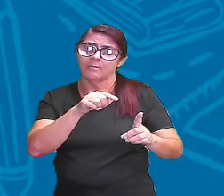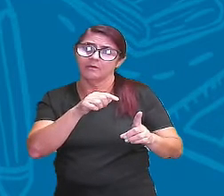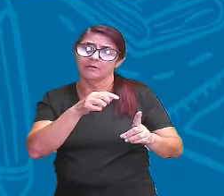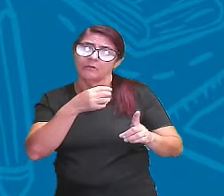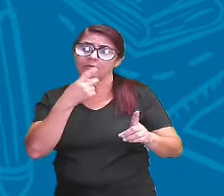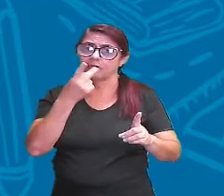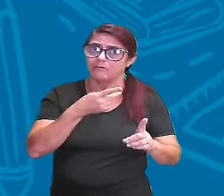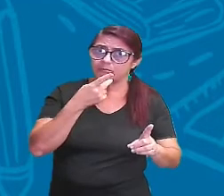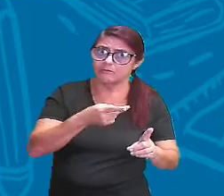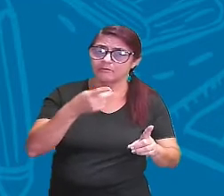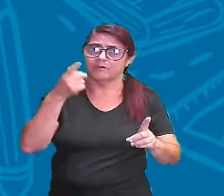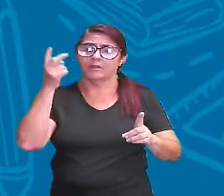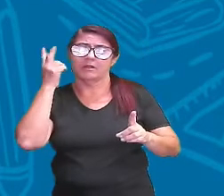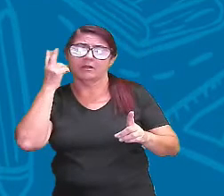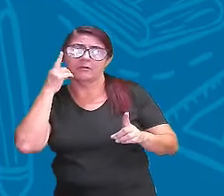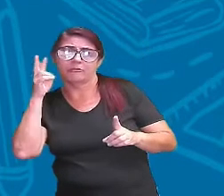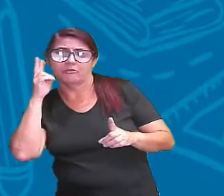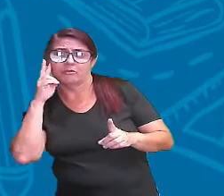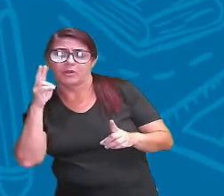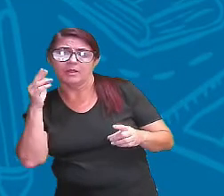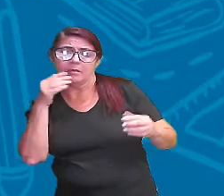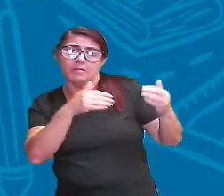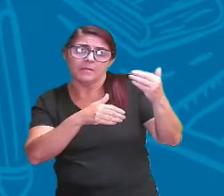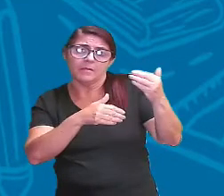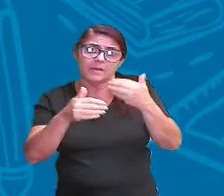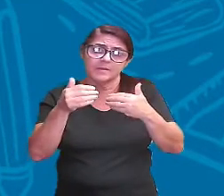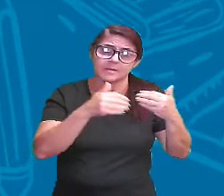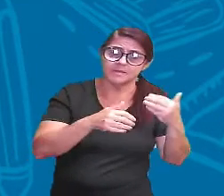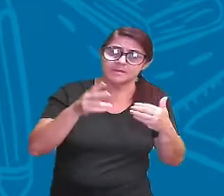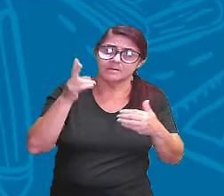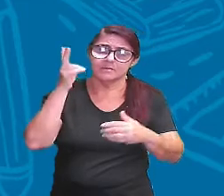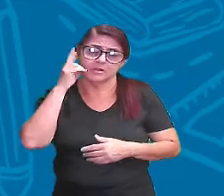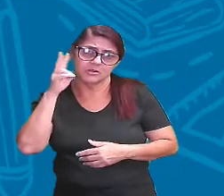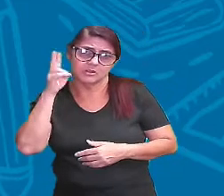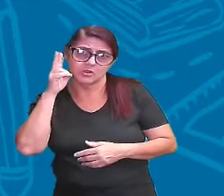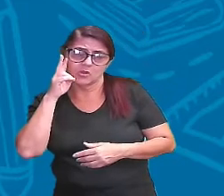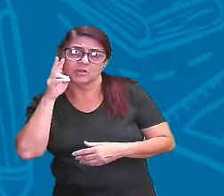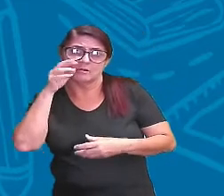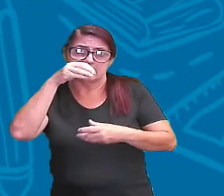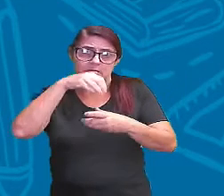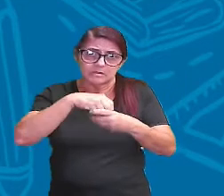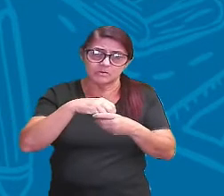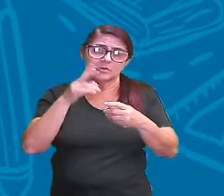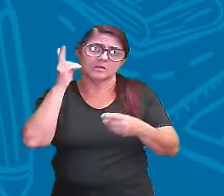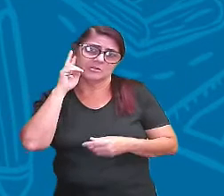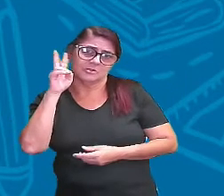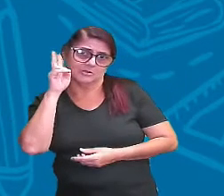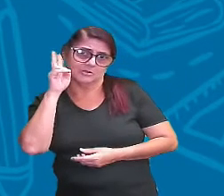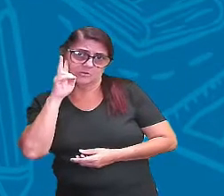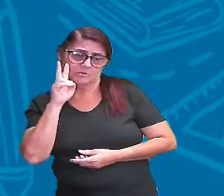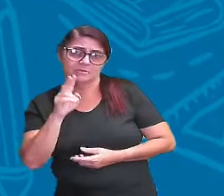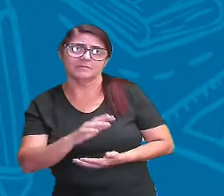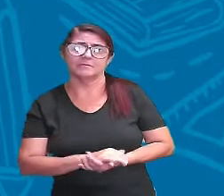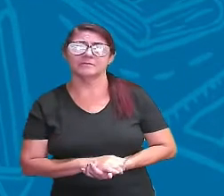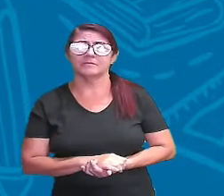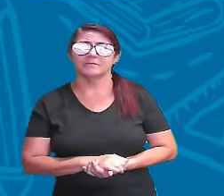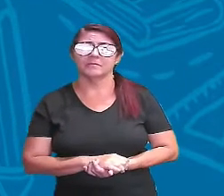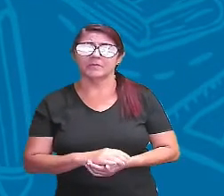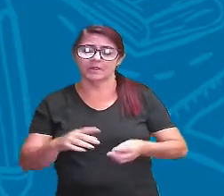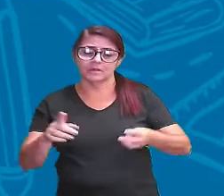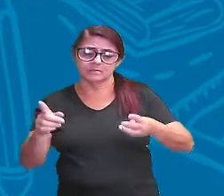conta a história, como ele também participa da história. Ele está na história, tá? Temos